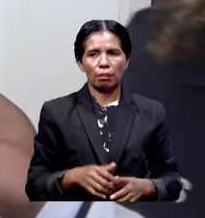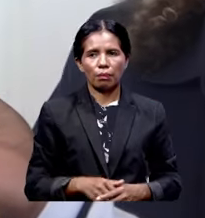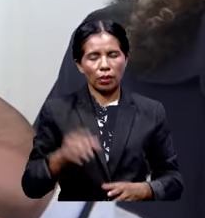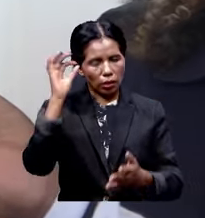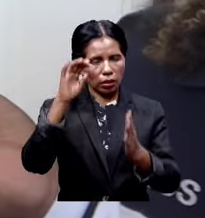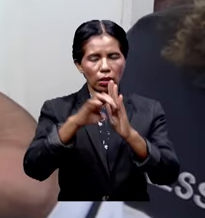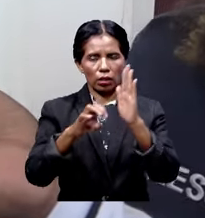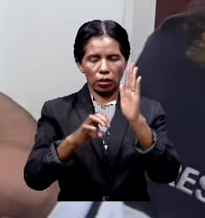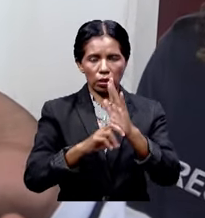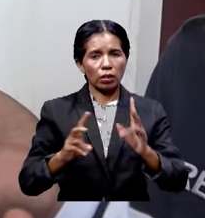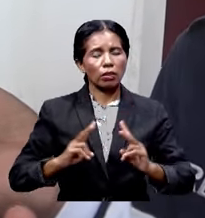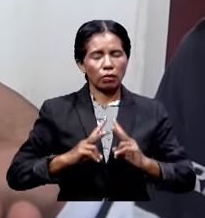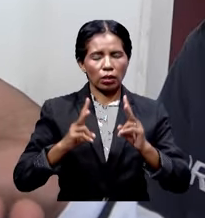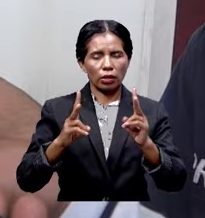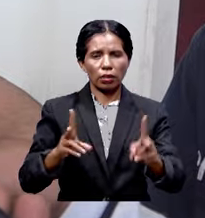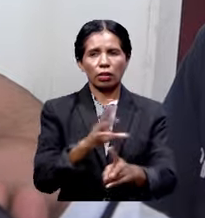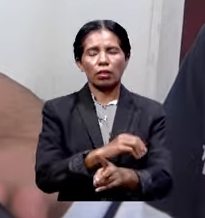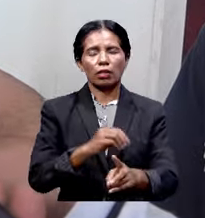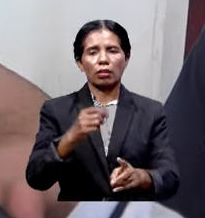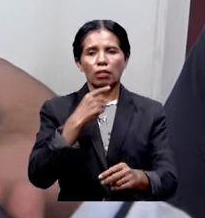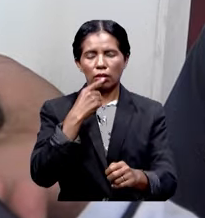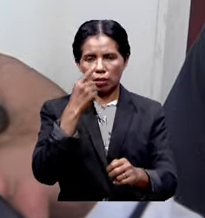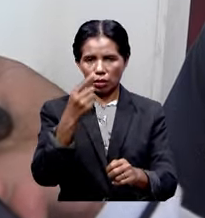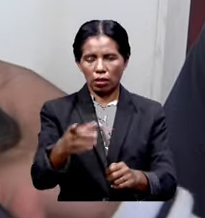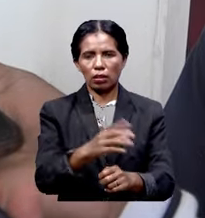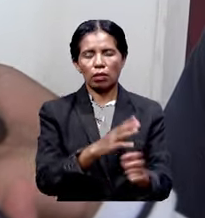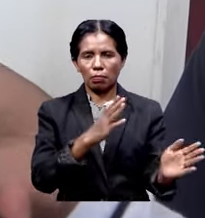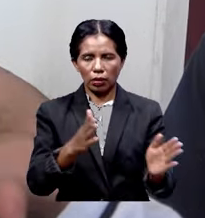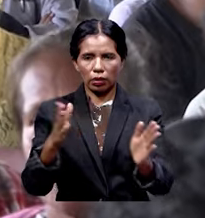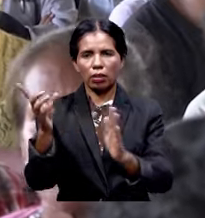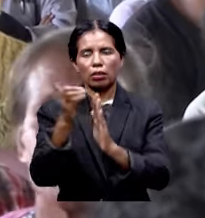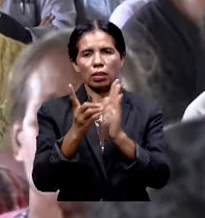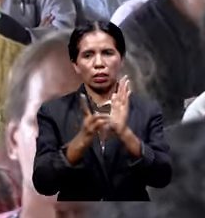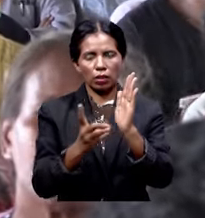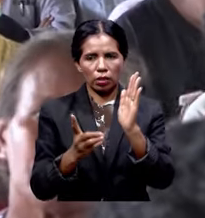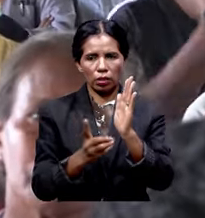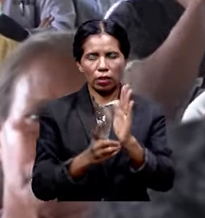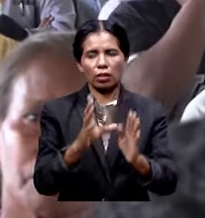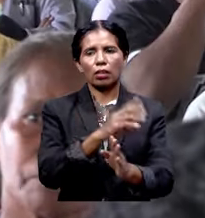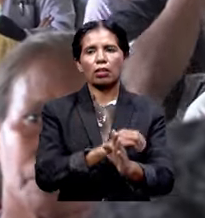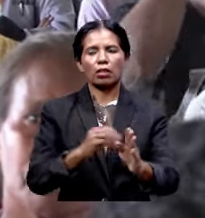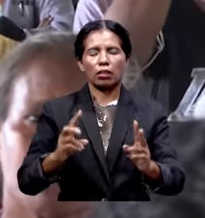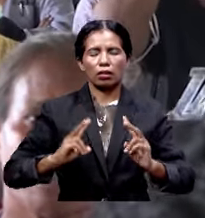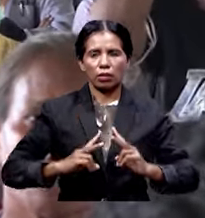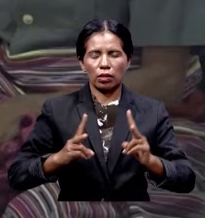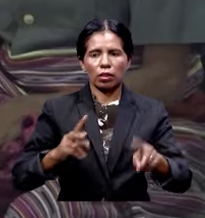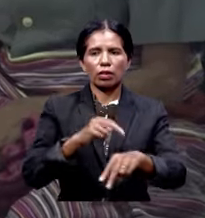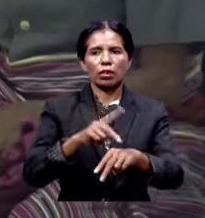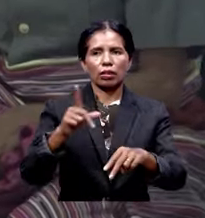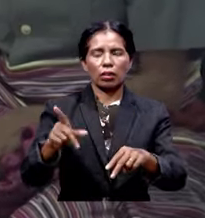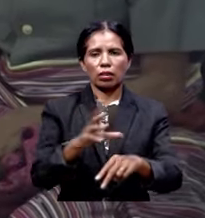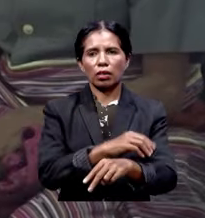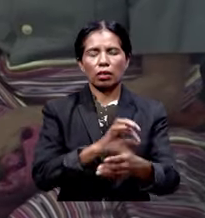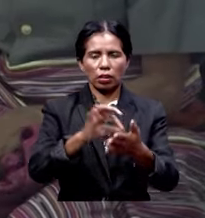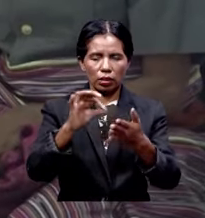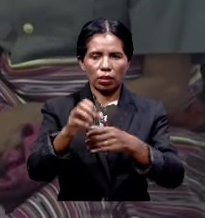Secretário de Estado Veteranos César dos Santos da Silva informa processo validação antigo combatentes Libertação Nacional Nebemba